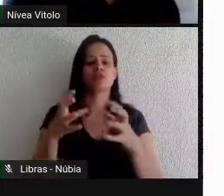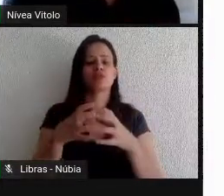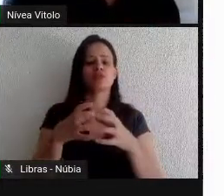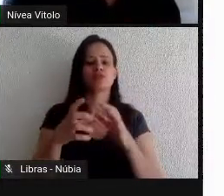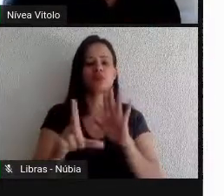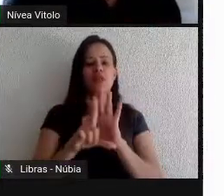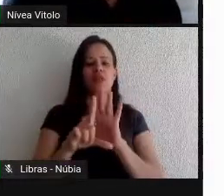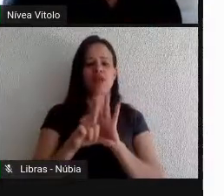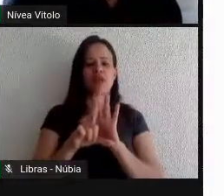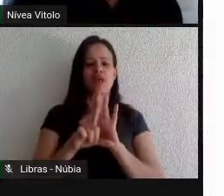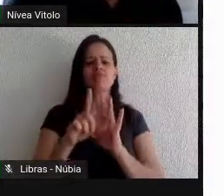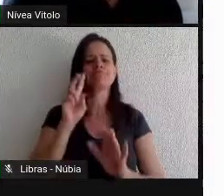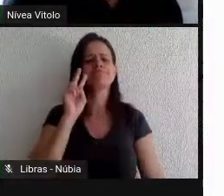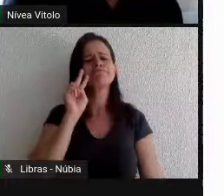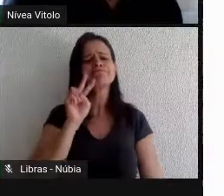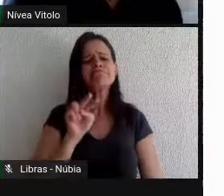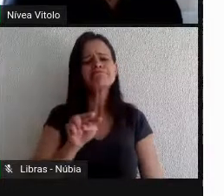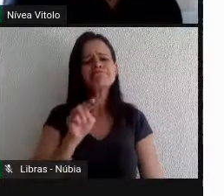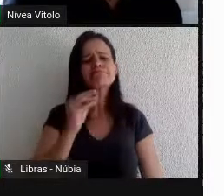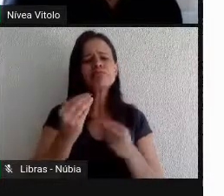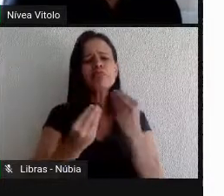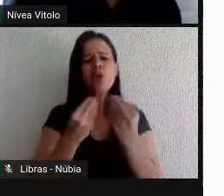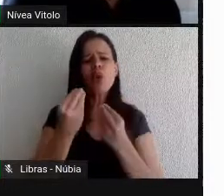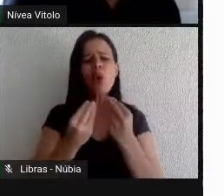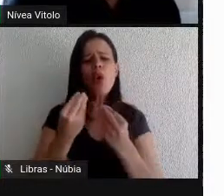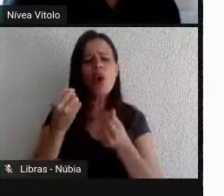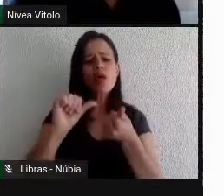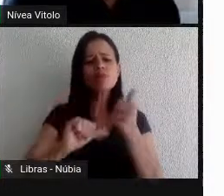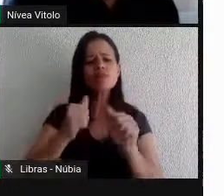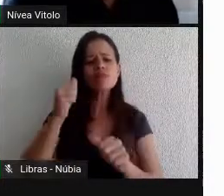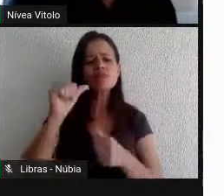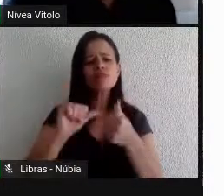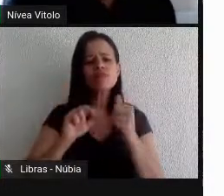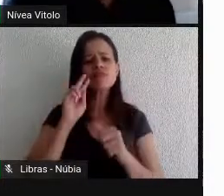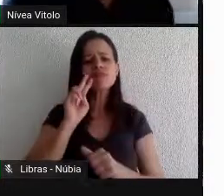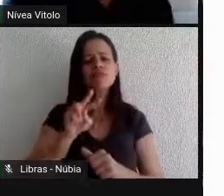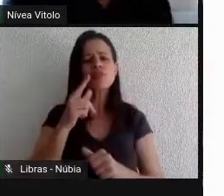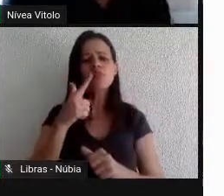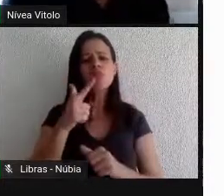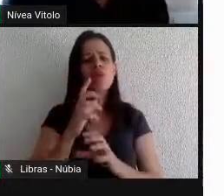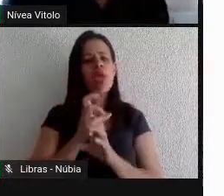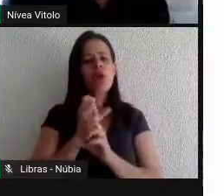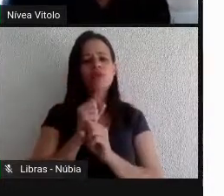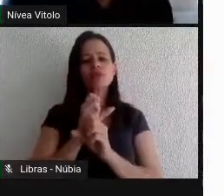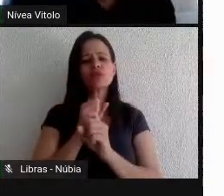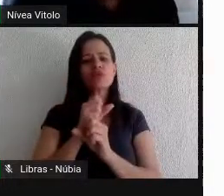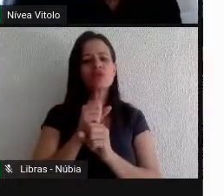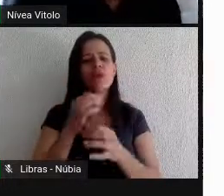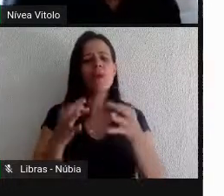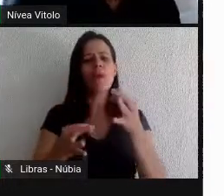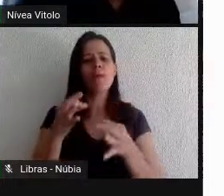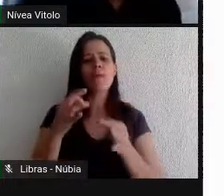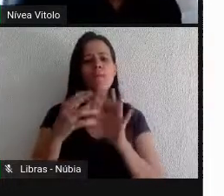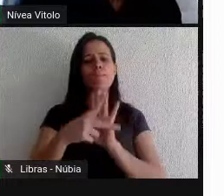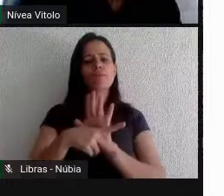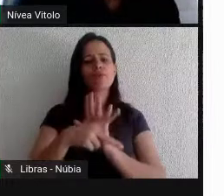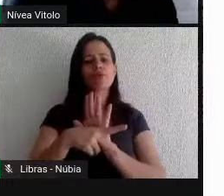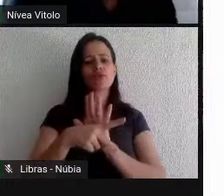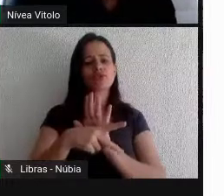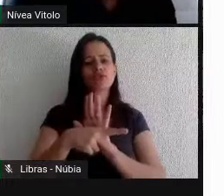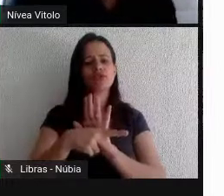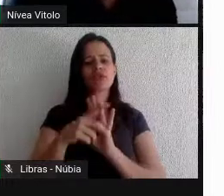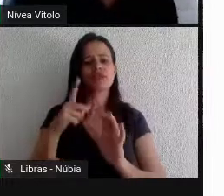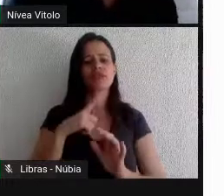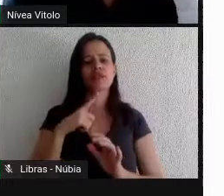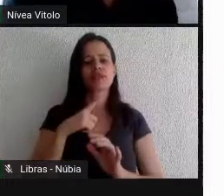E a gente verifica que, avaliando aqui a via não orçamentária, né, os projetos de lei não orçamentários e medidas